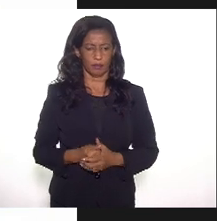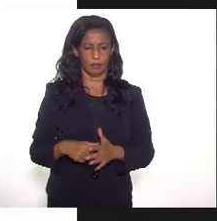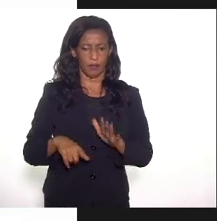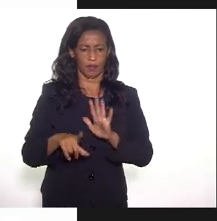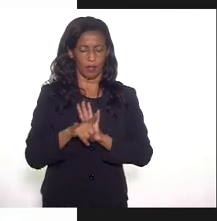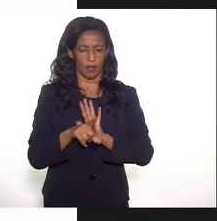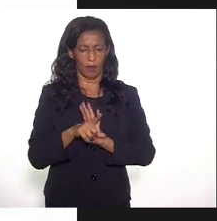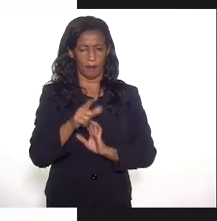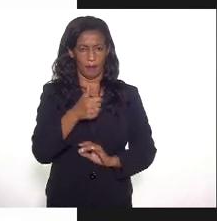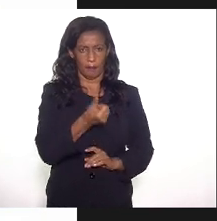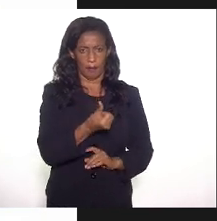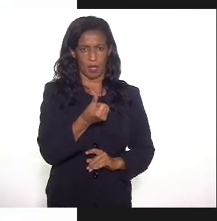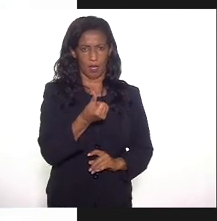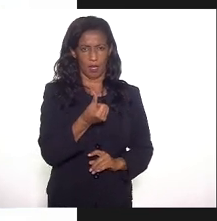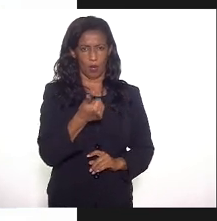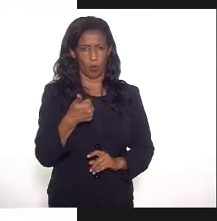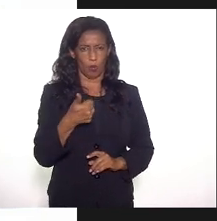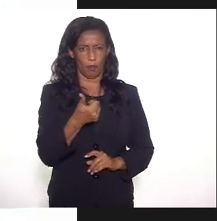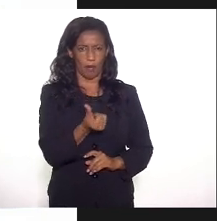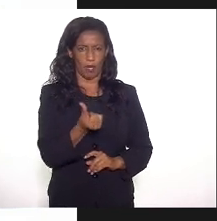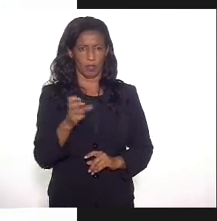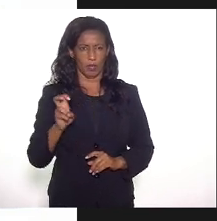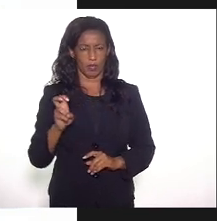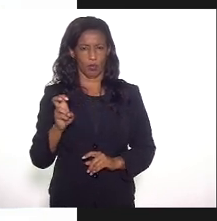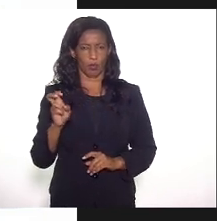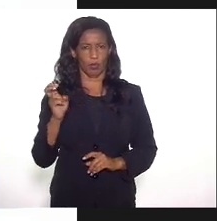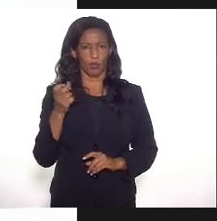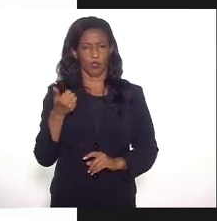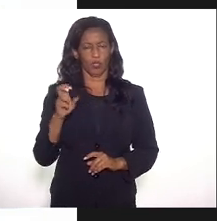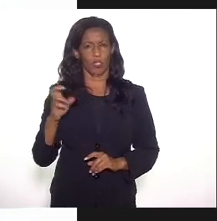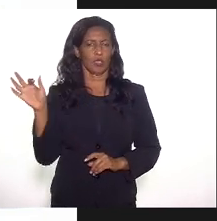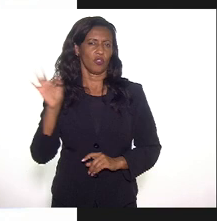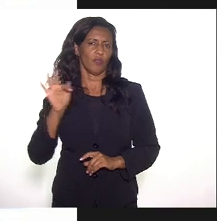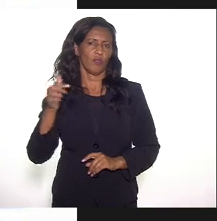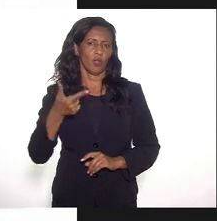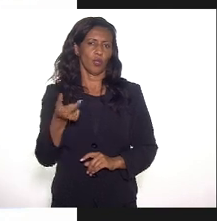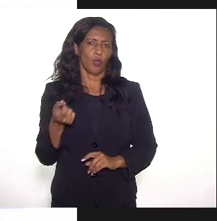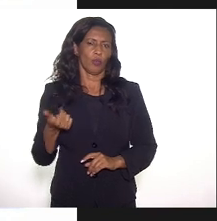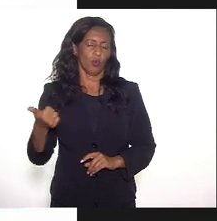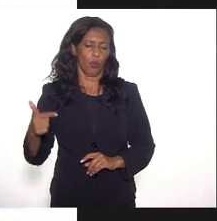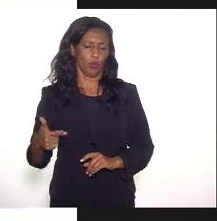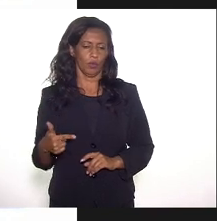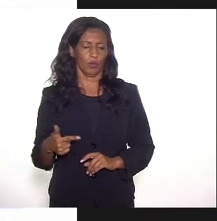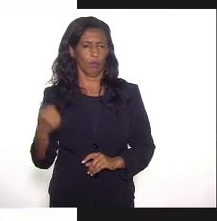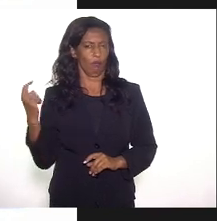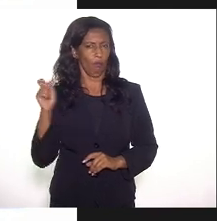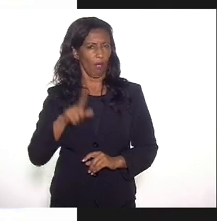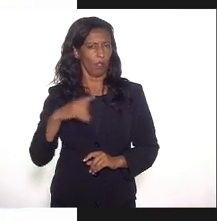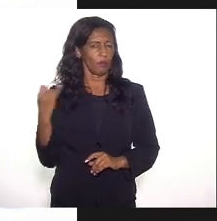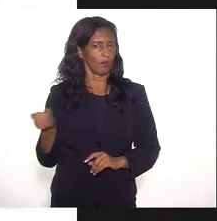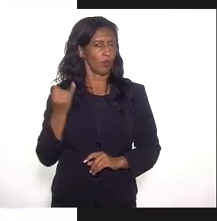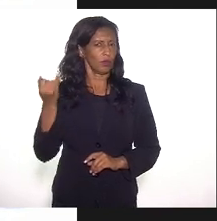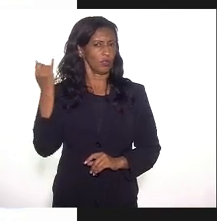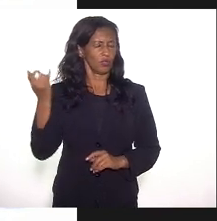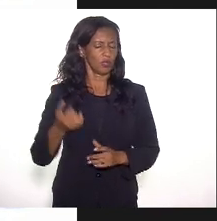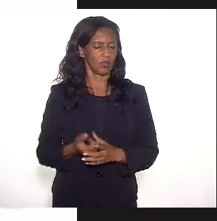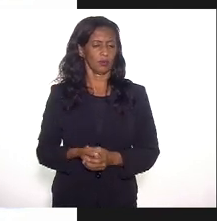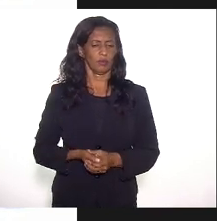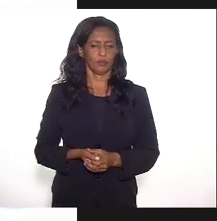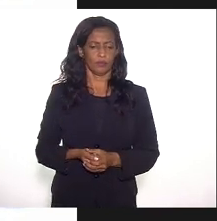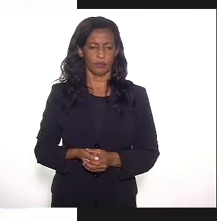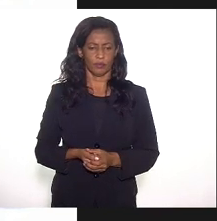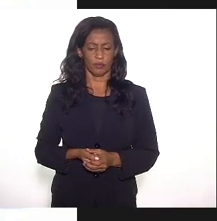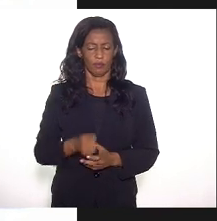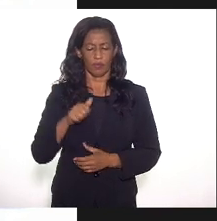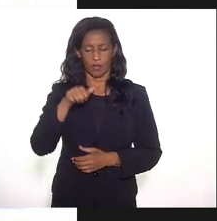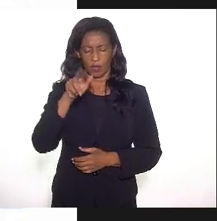Lei 6165, de 15 de fevereiro de 2012. É importantíssimo que